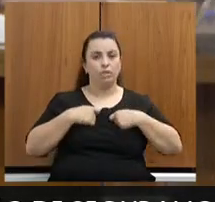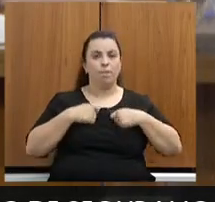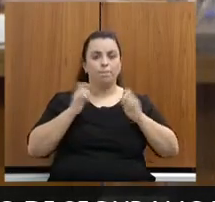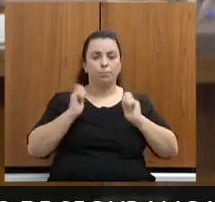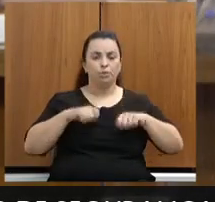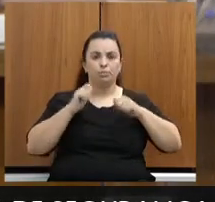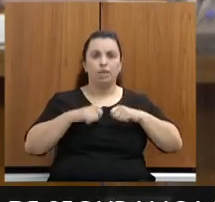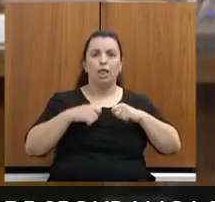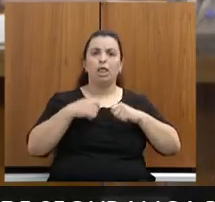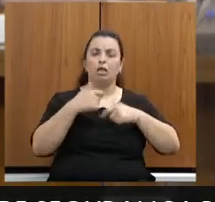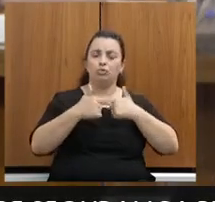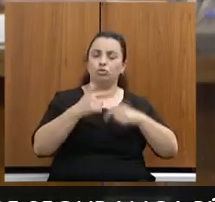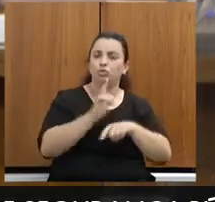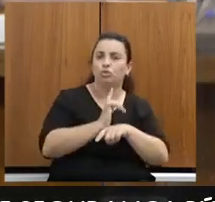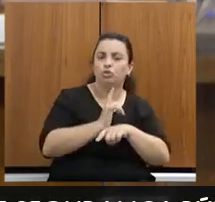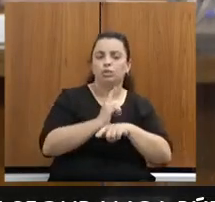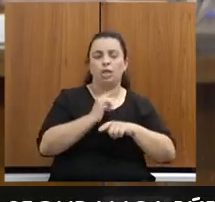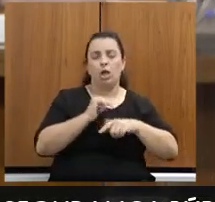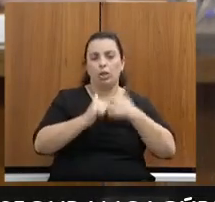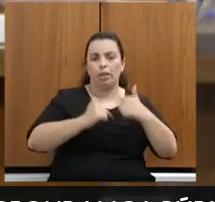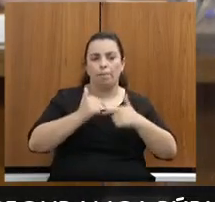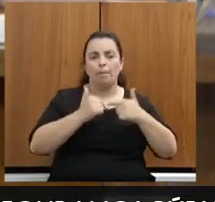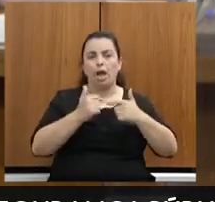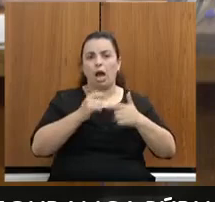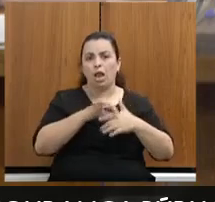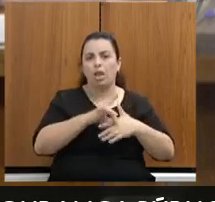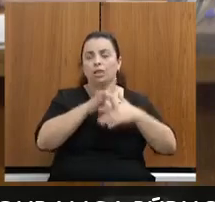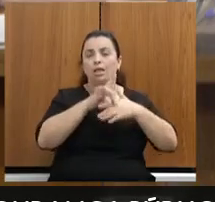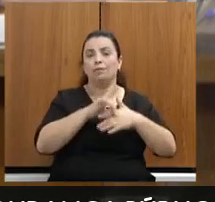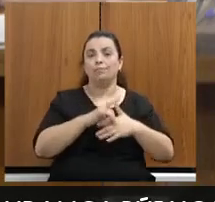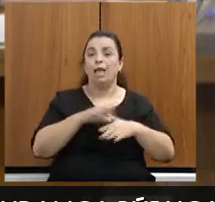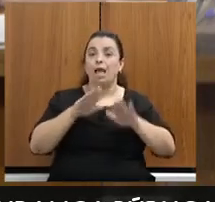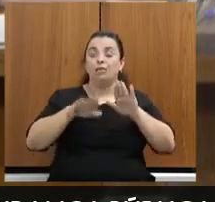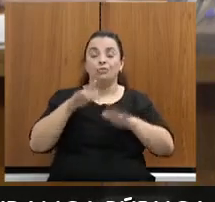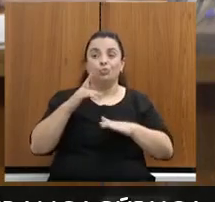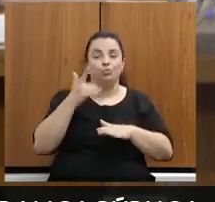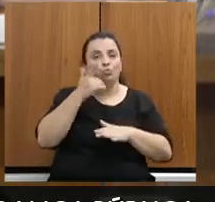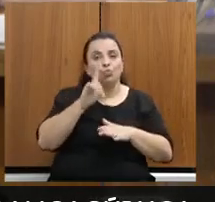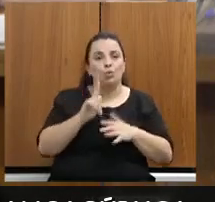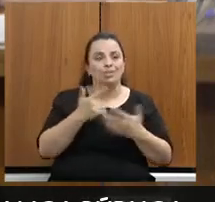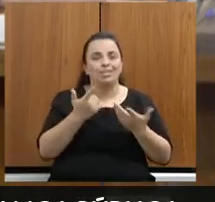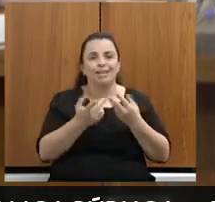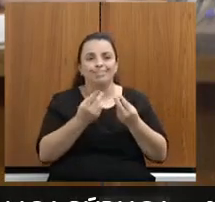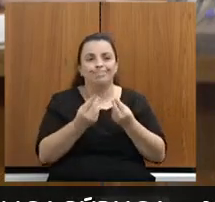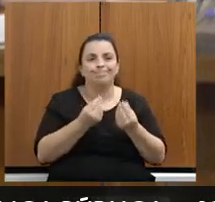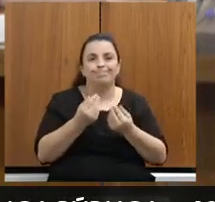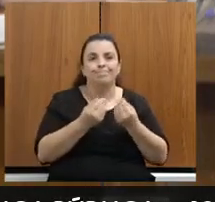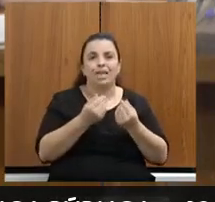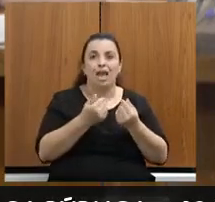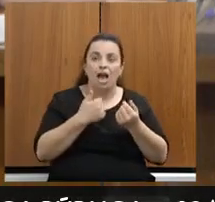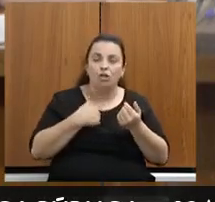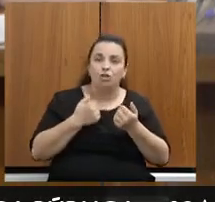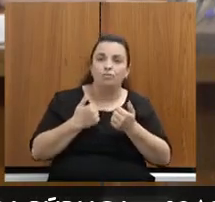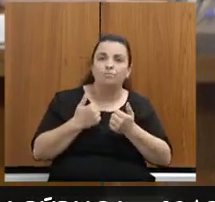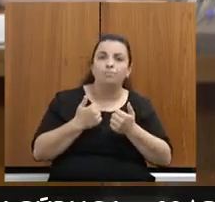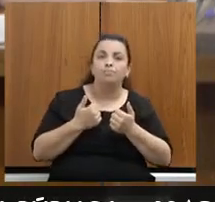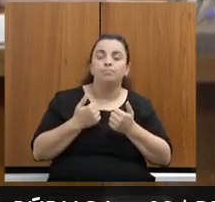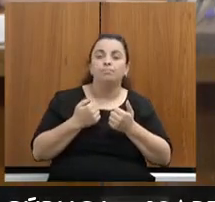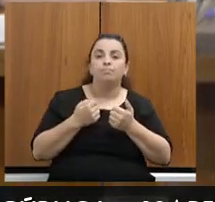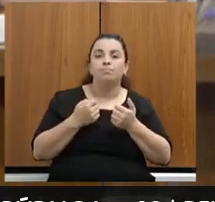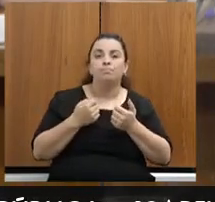a compreensão quando a gente não consegue às vezes viabilizar uma determinada demanda mas buscamos sempre